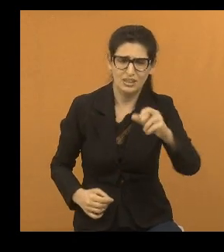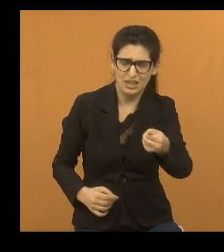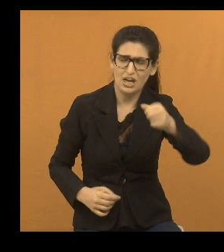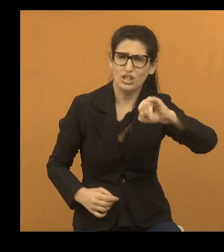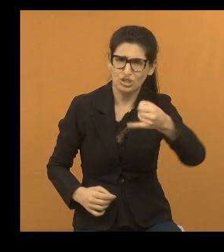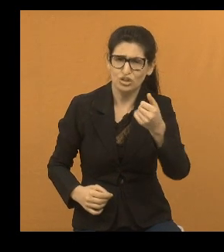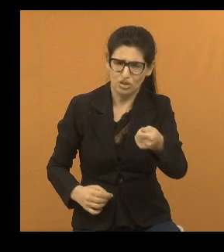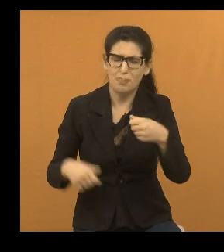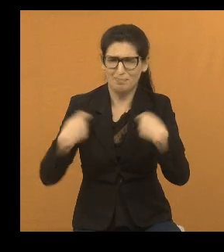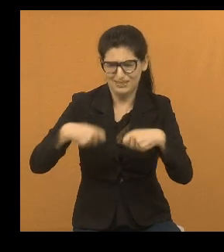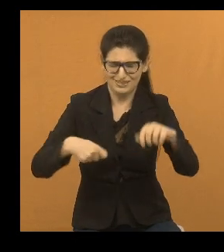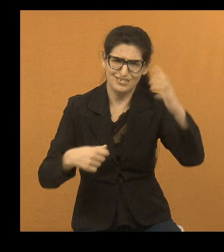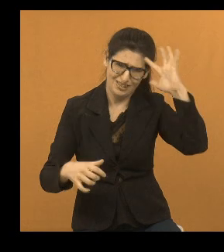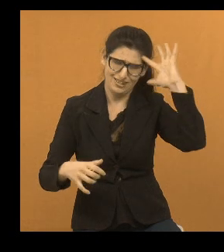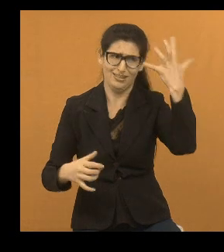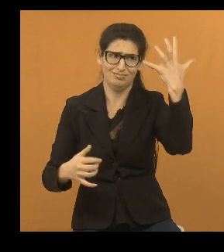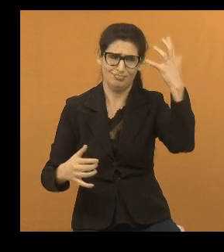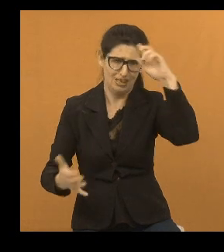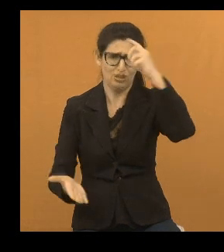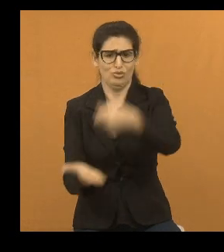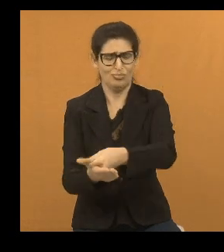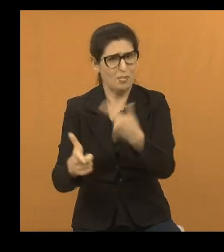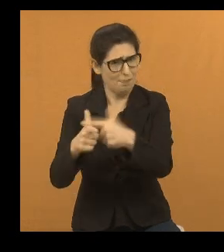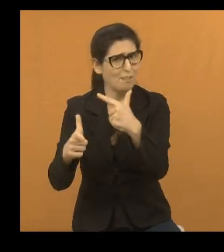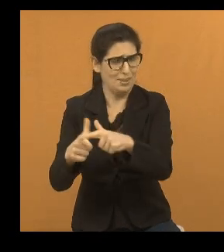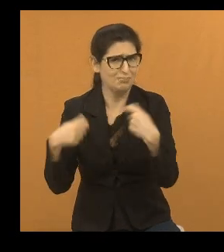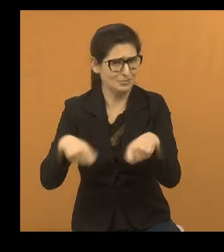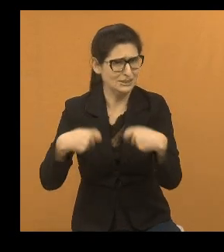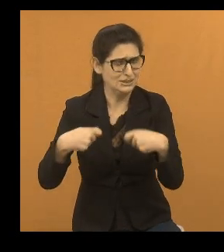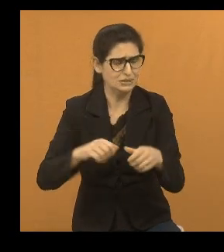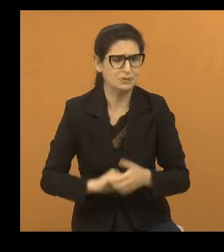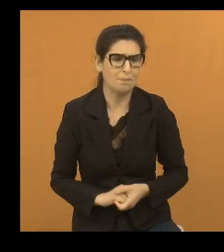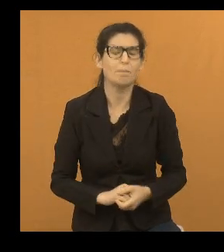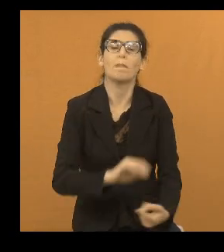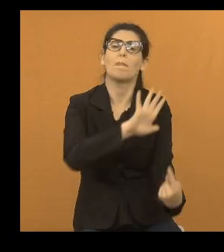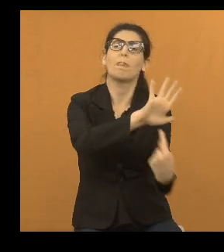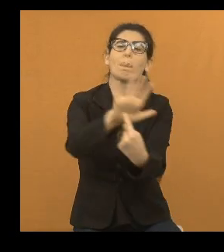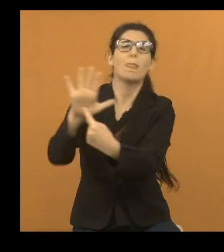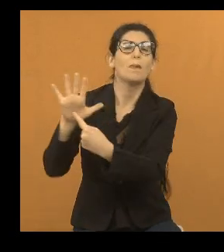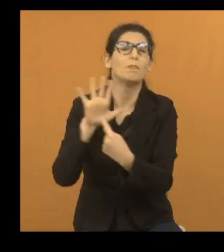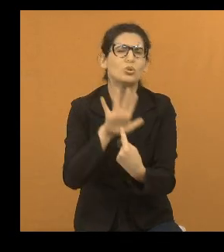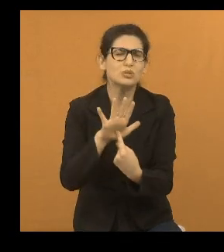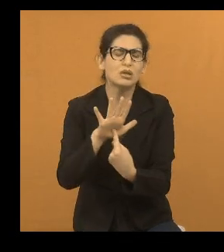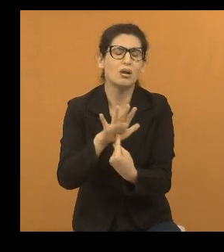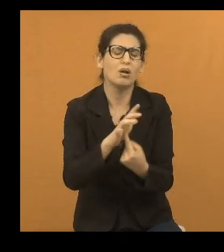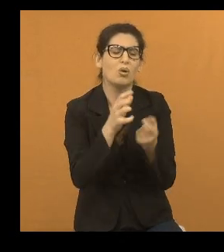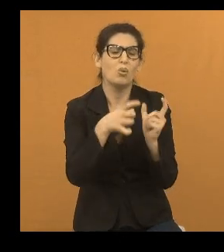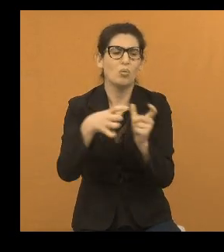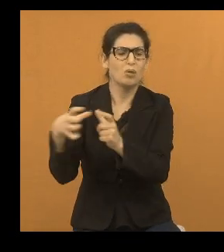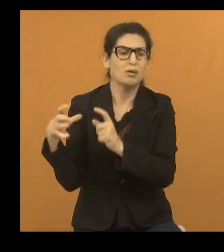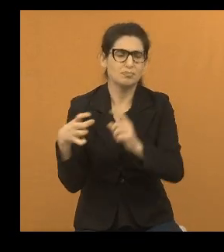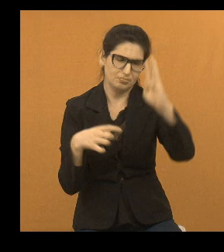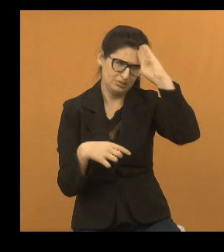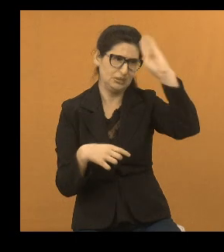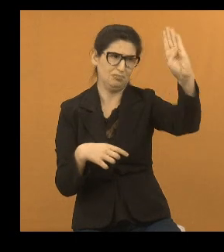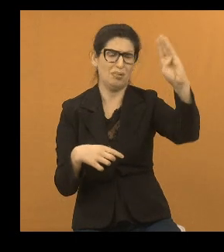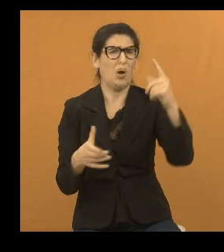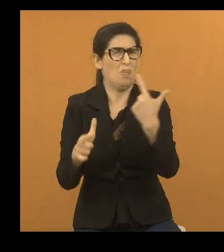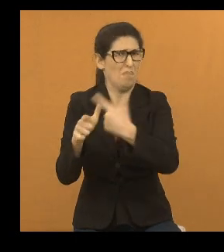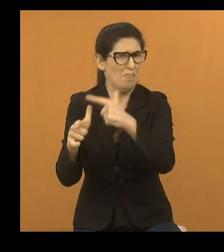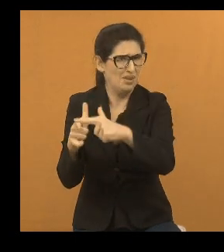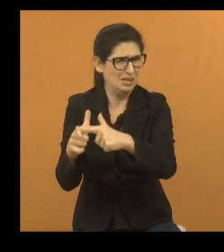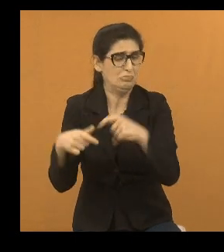Próximo. Aqui nós temos indicado espacialmente onde estão essas principais ocorrências,